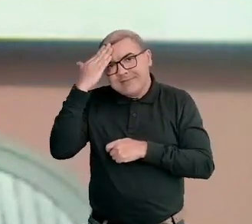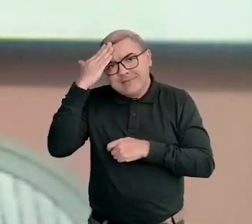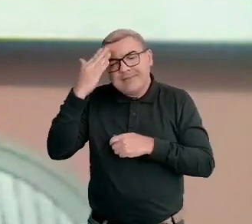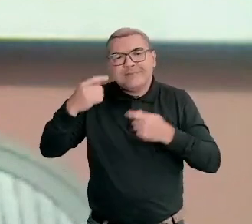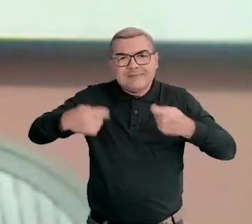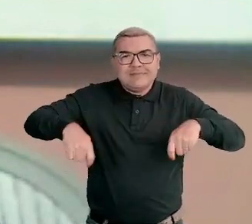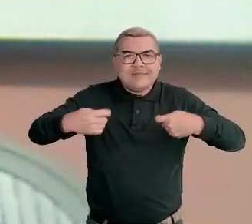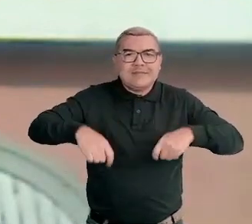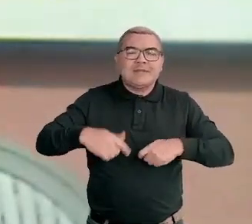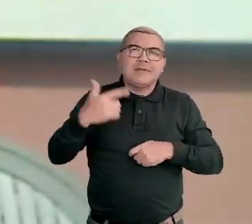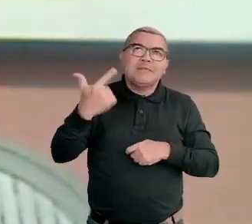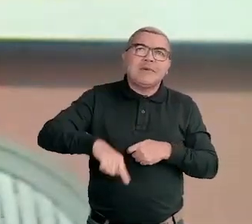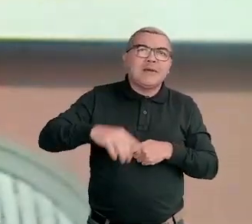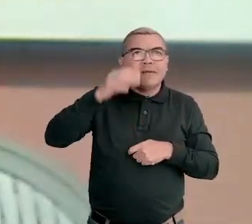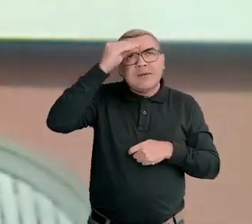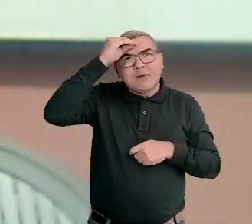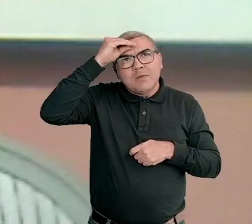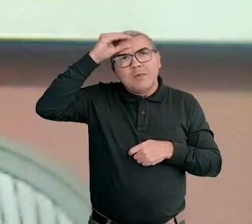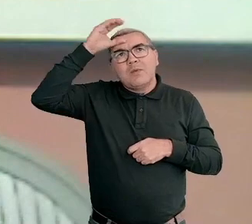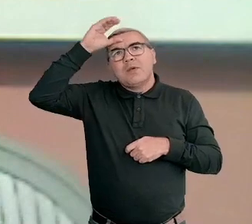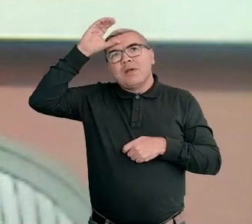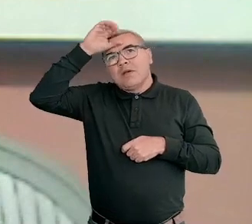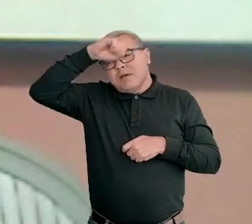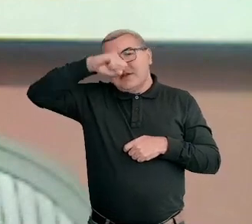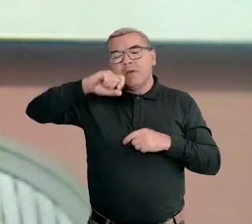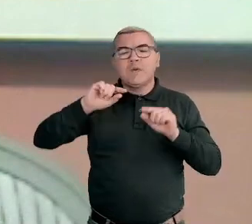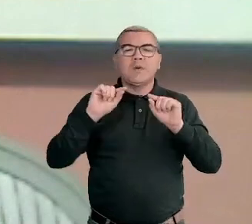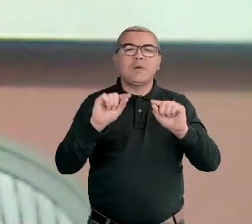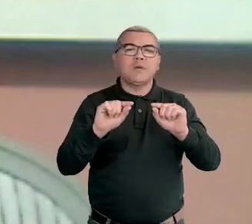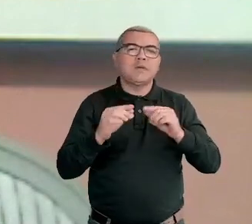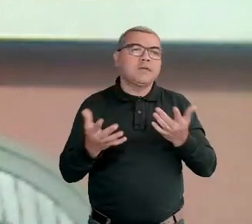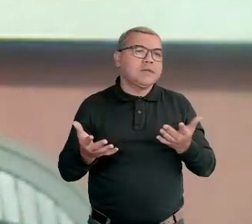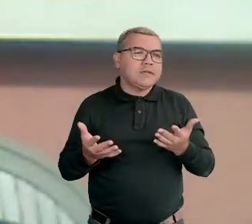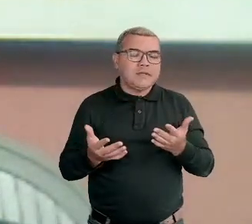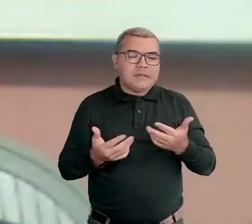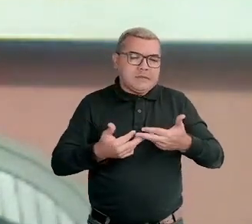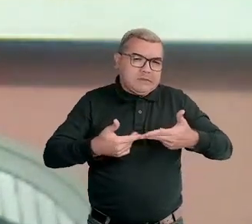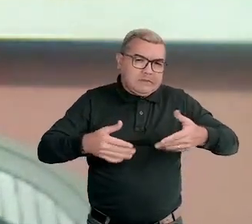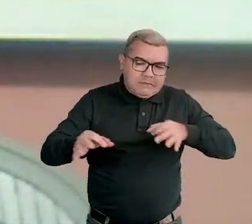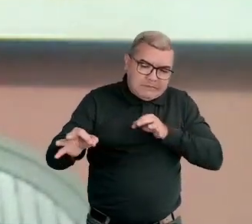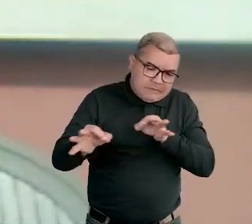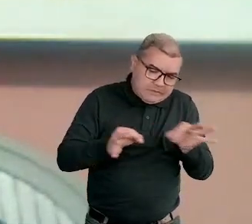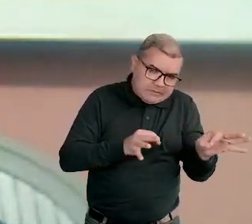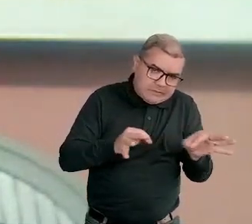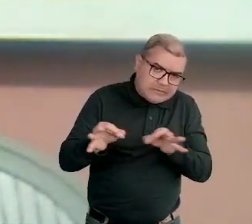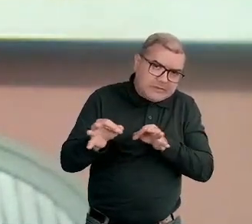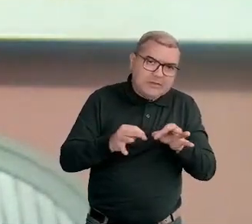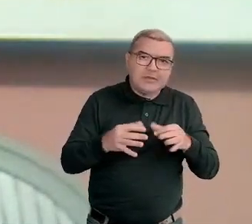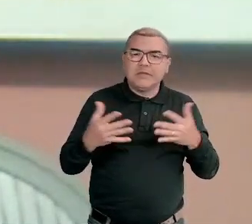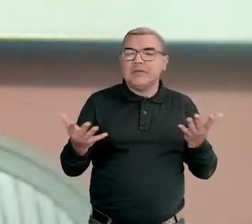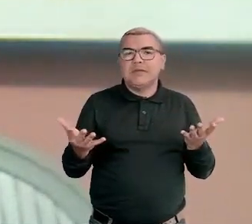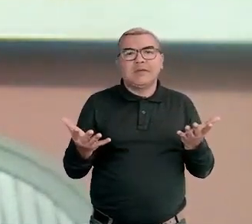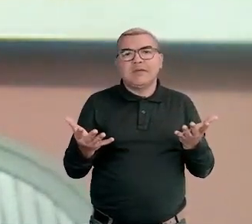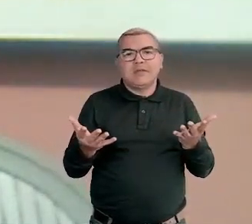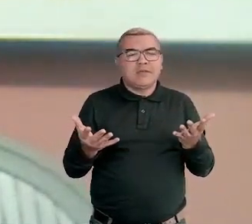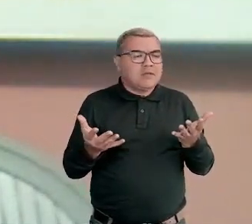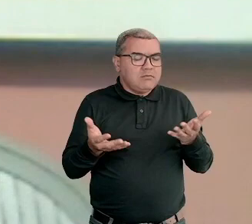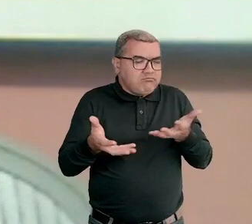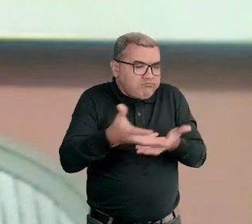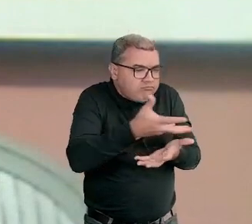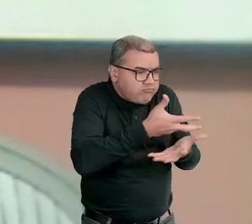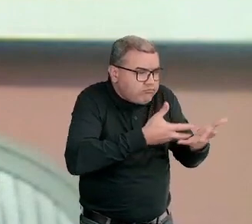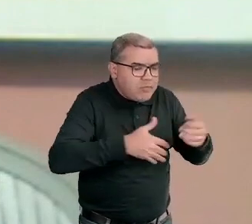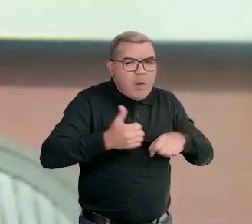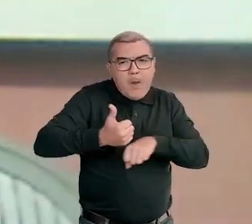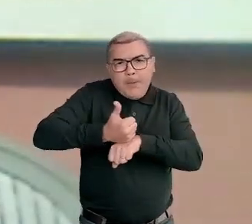ter isso, ele tem que conhecer, digamos assim, os mecanismos pelos quais se dão as